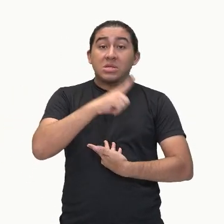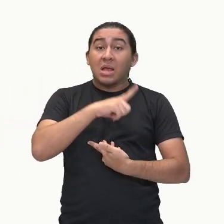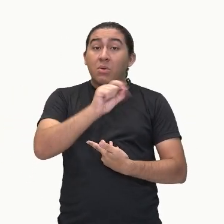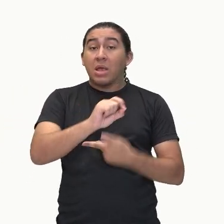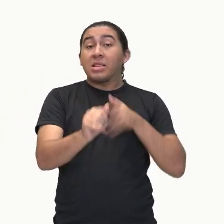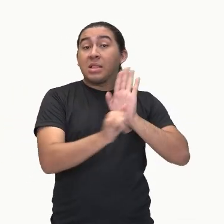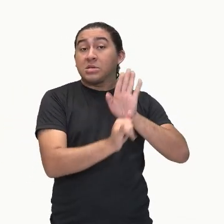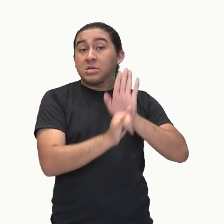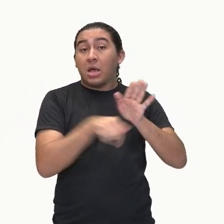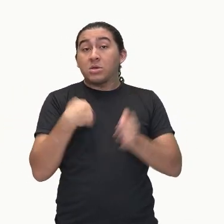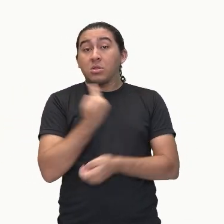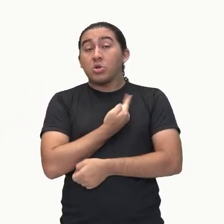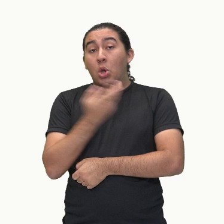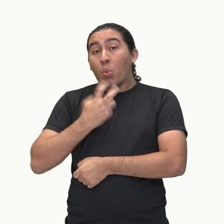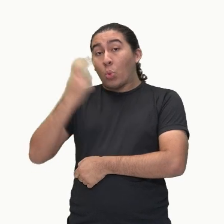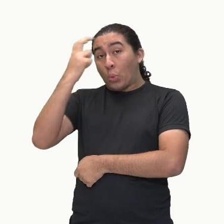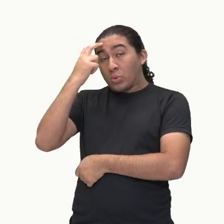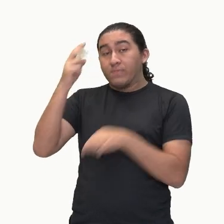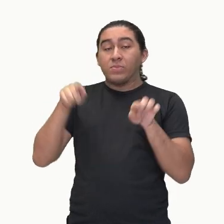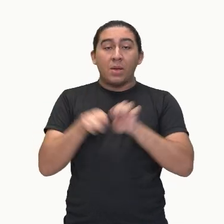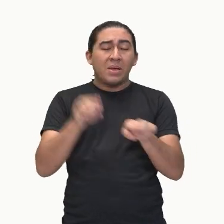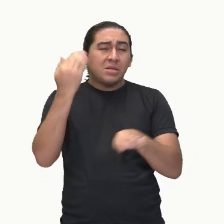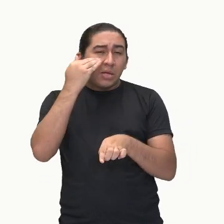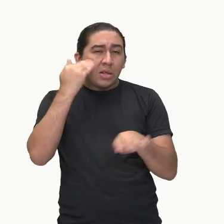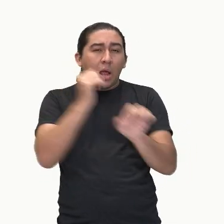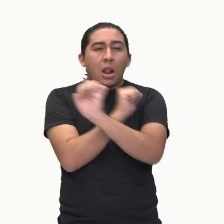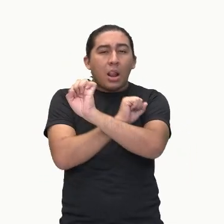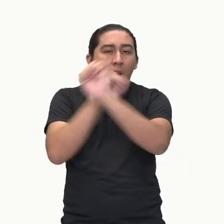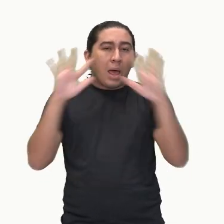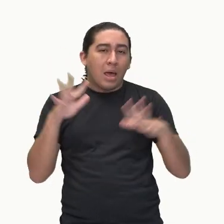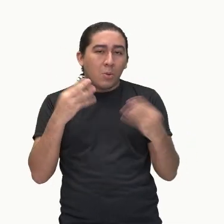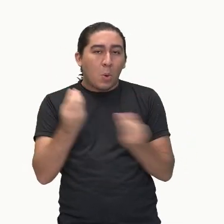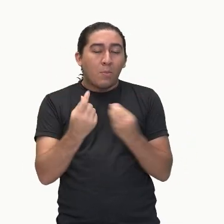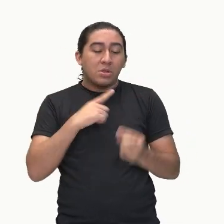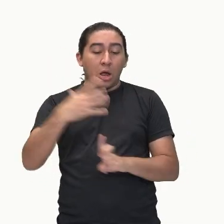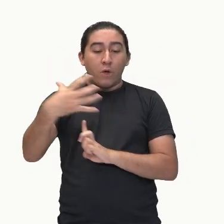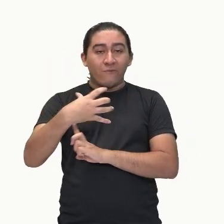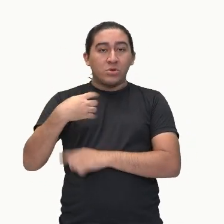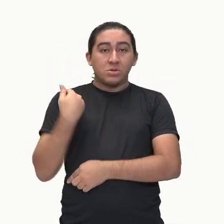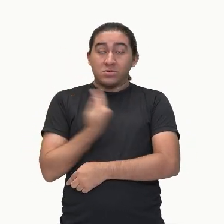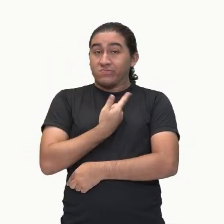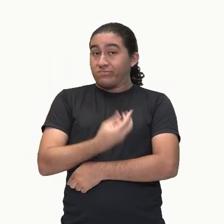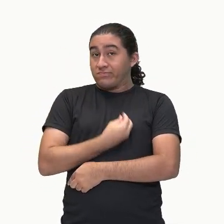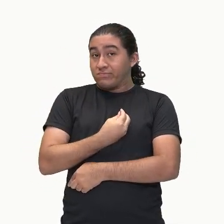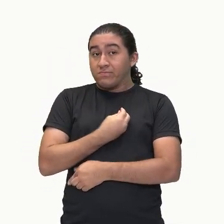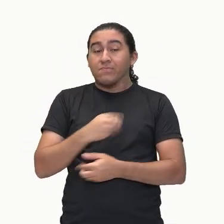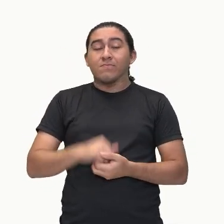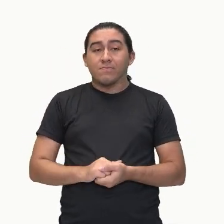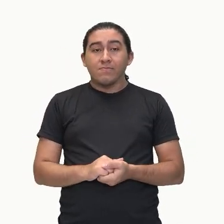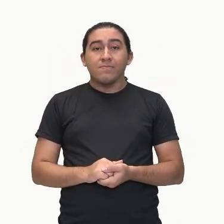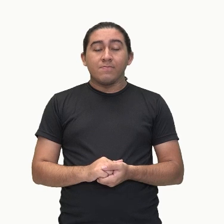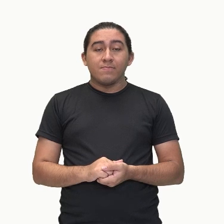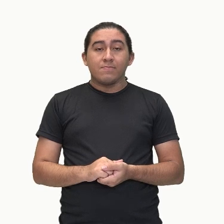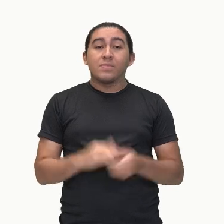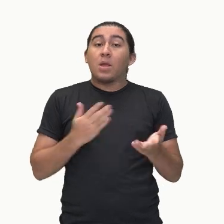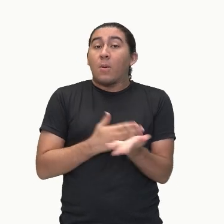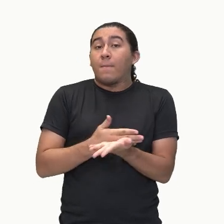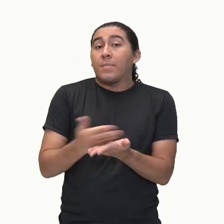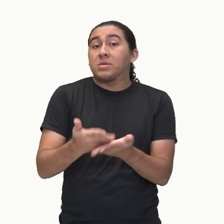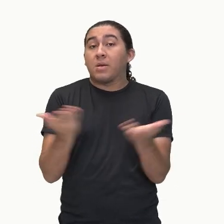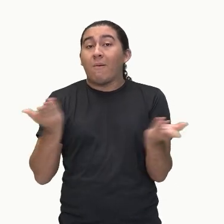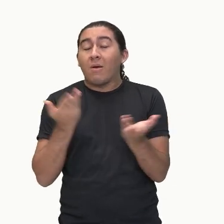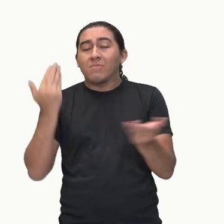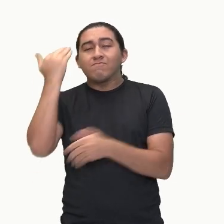nossa cultura e entender um pouco mais como isso também nos impacta. Vamos começar então entendendo a